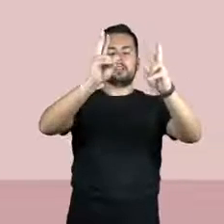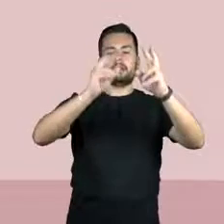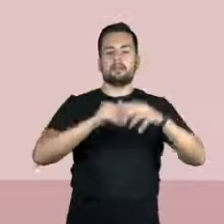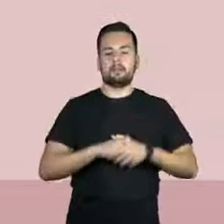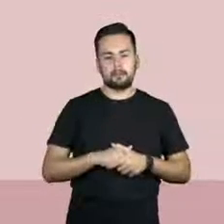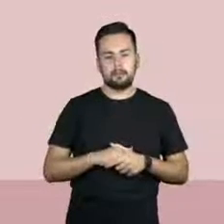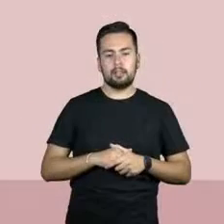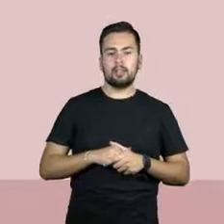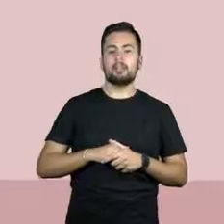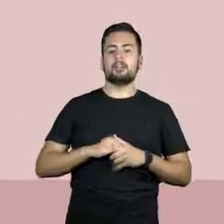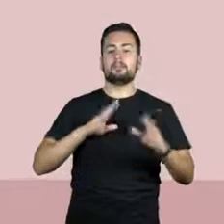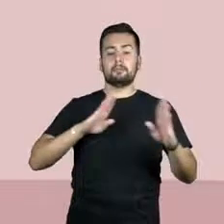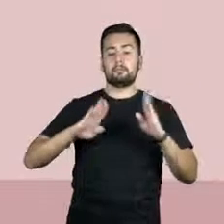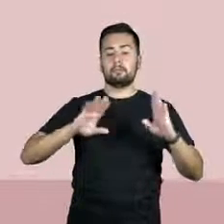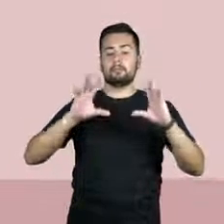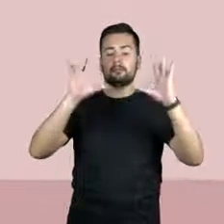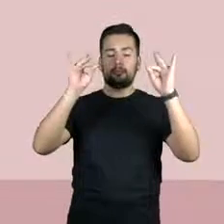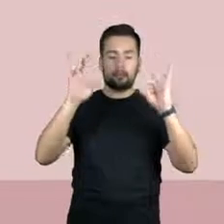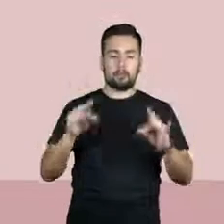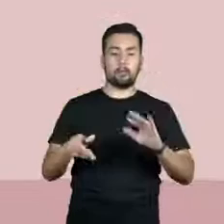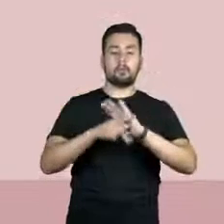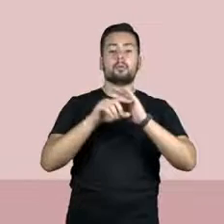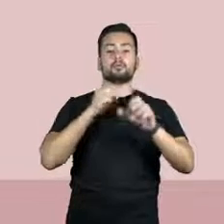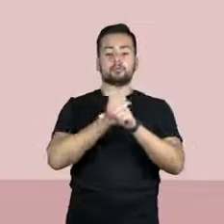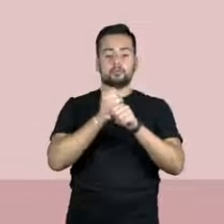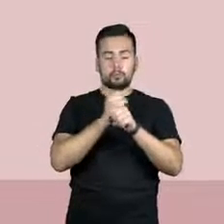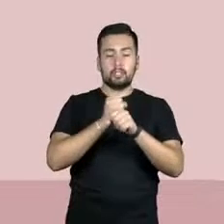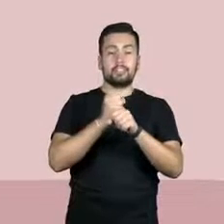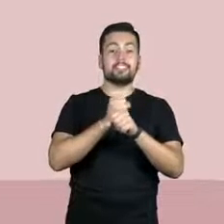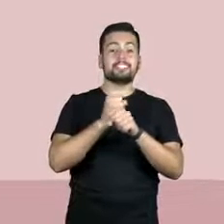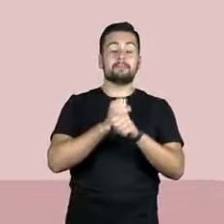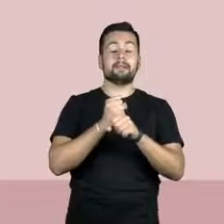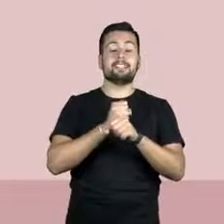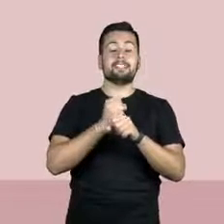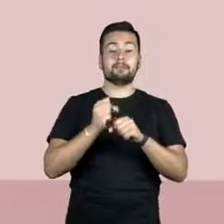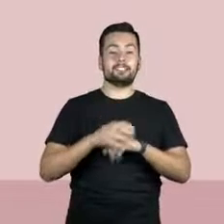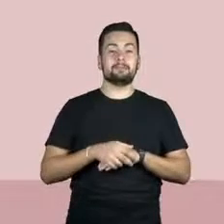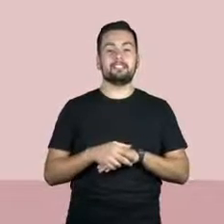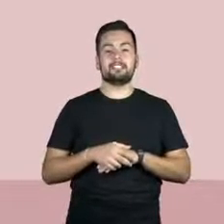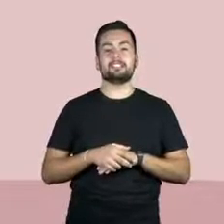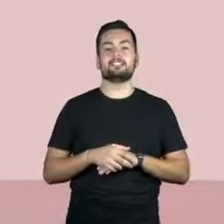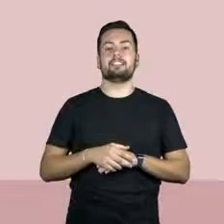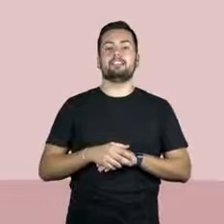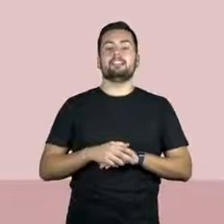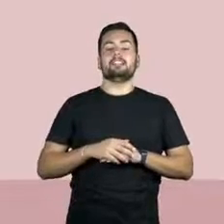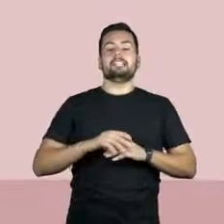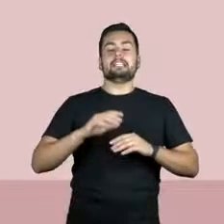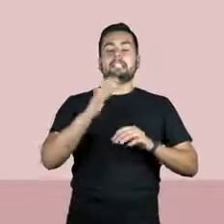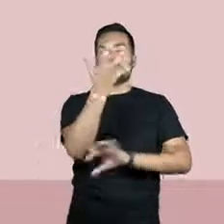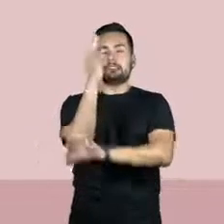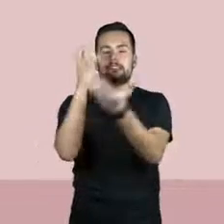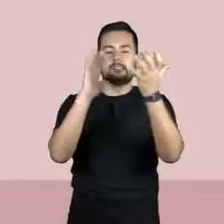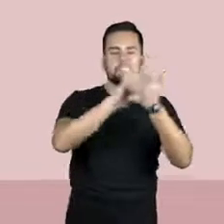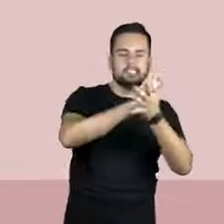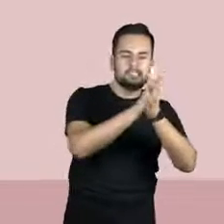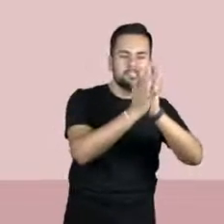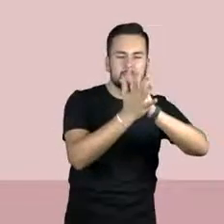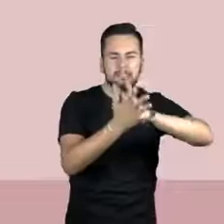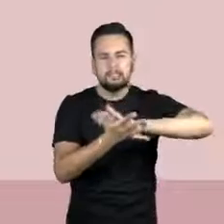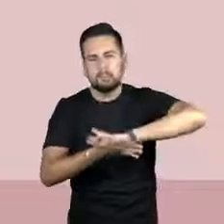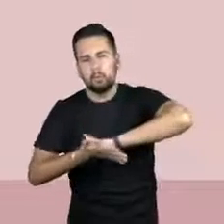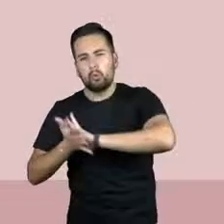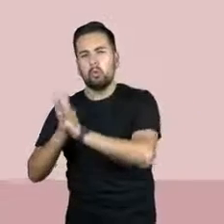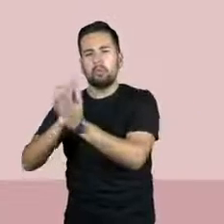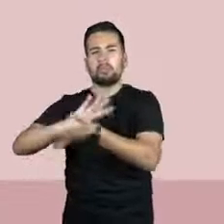mais específicas do ano. A gente vê por conta de desastres naturais, por conta de